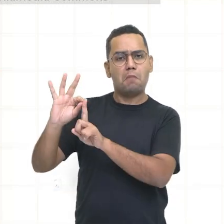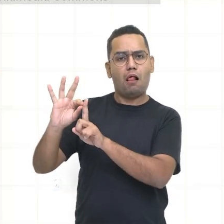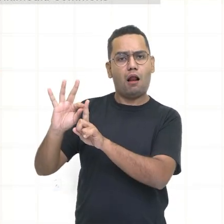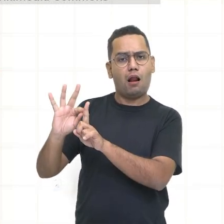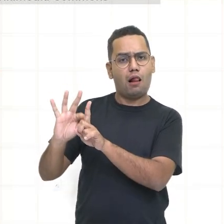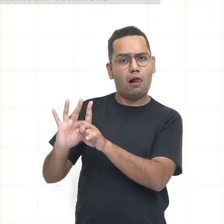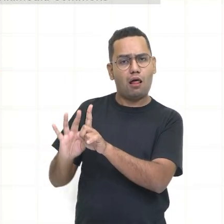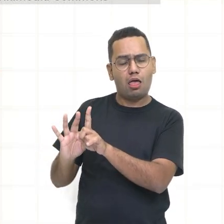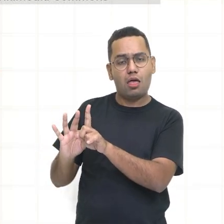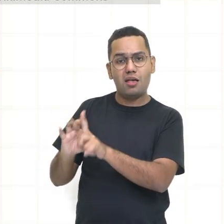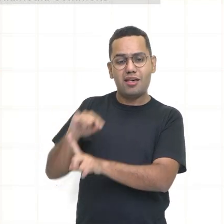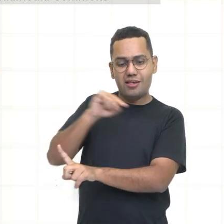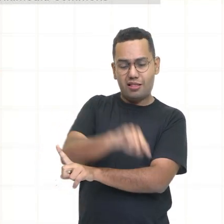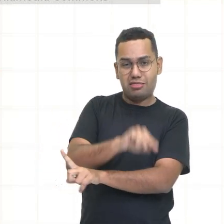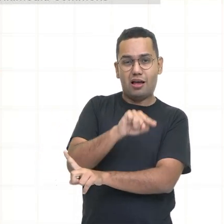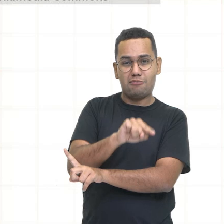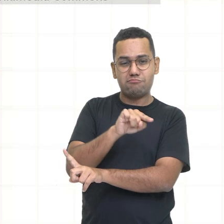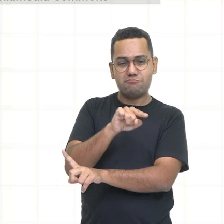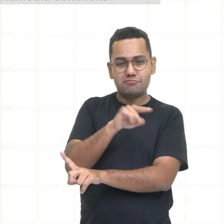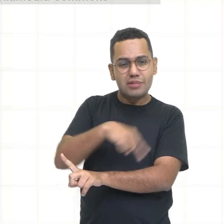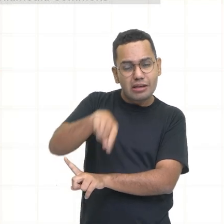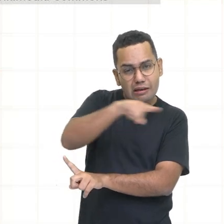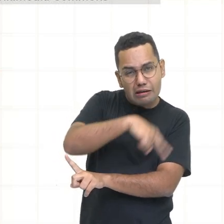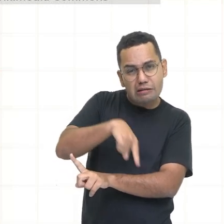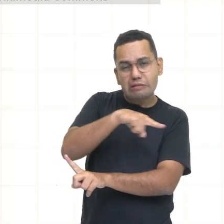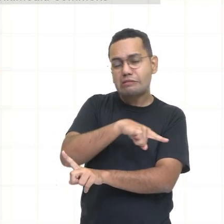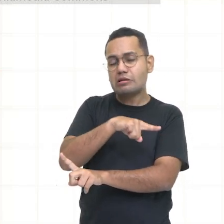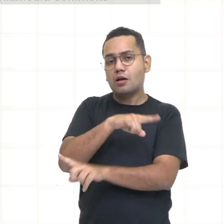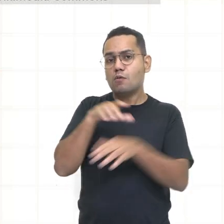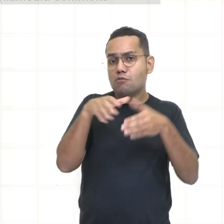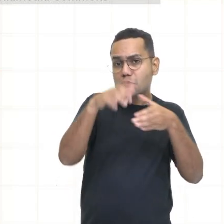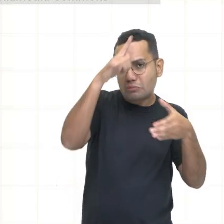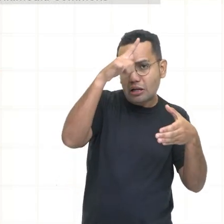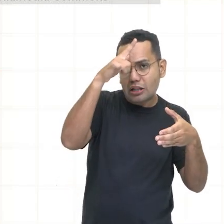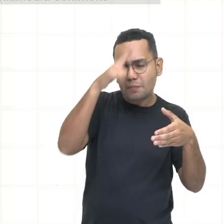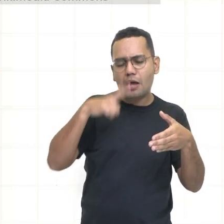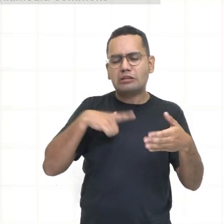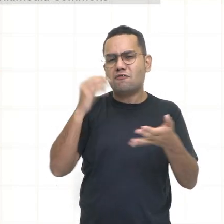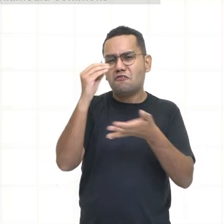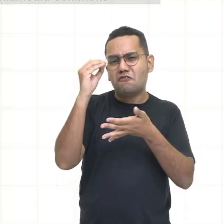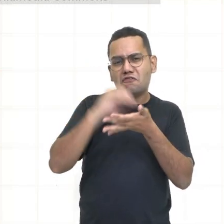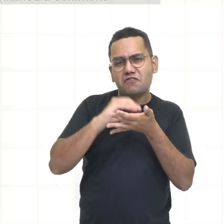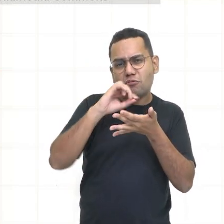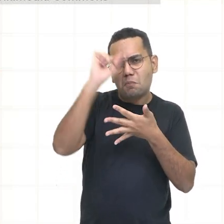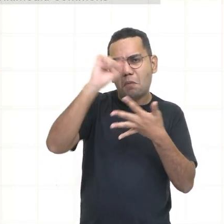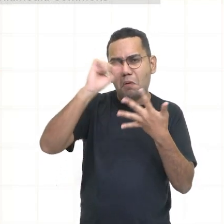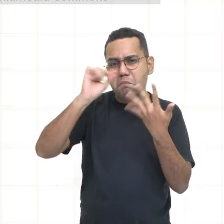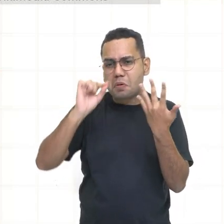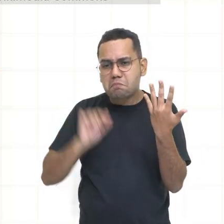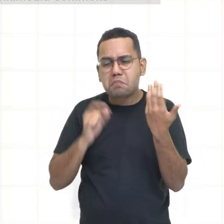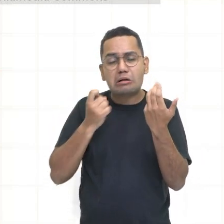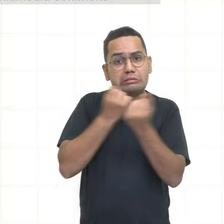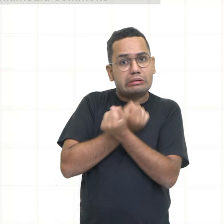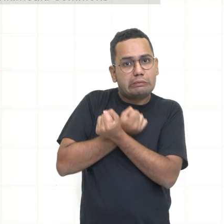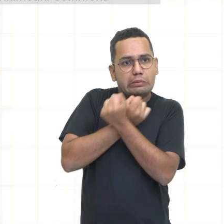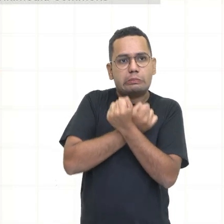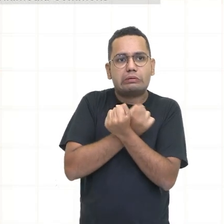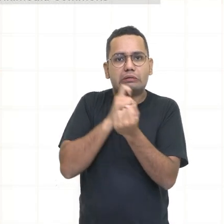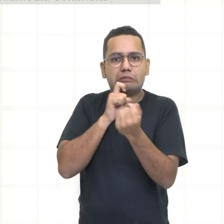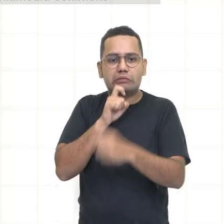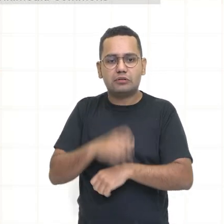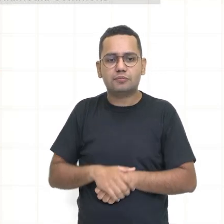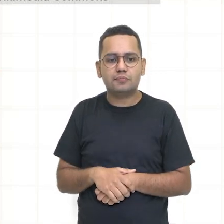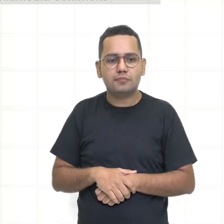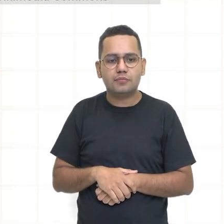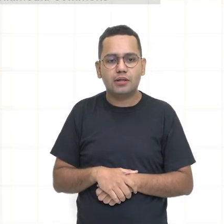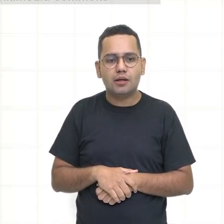de equipamentos adequados para o frio causaram enormes problemas. Uma coisa são os russos travando batalha